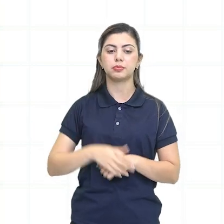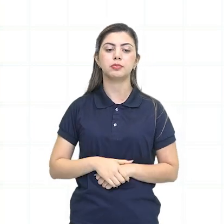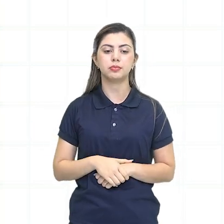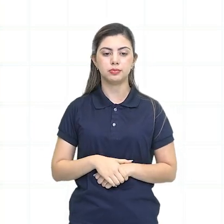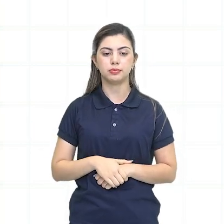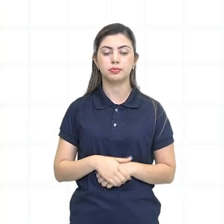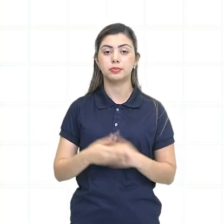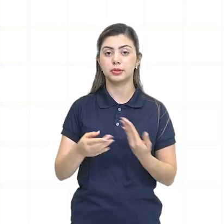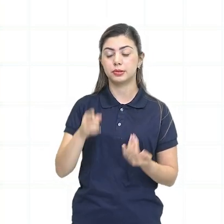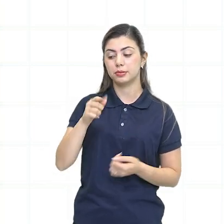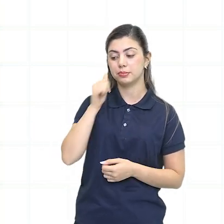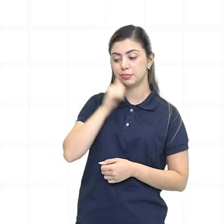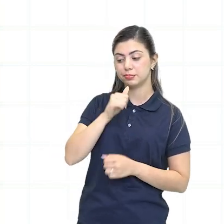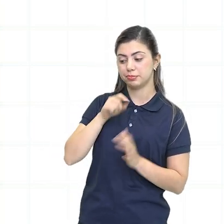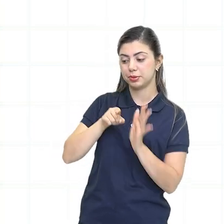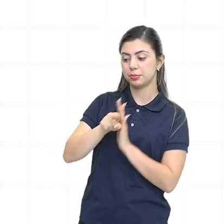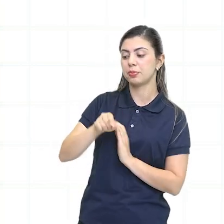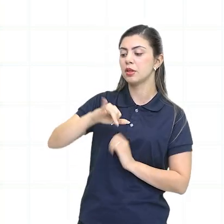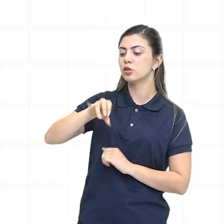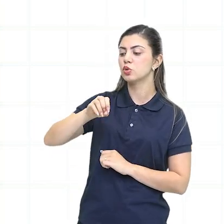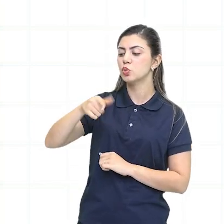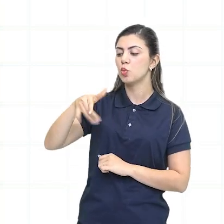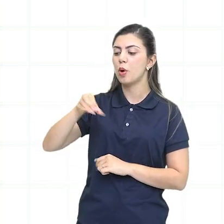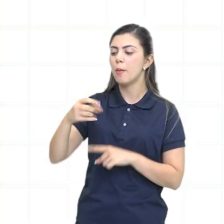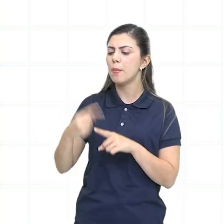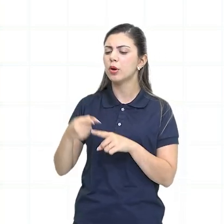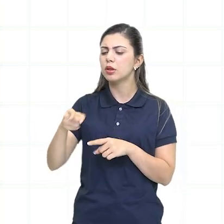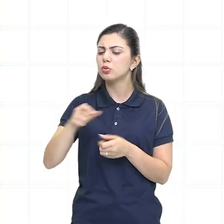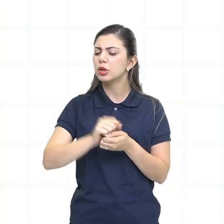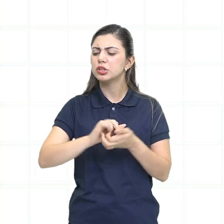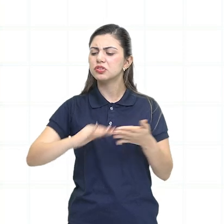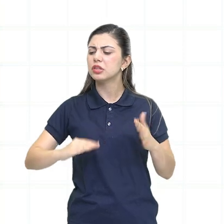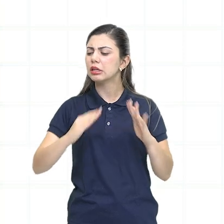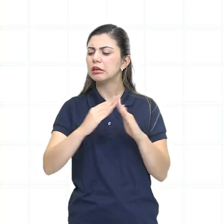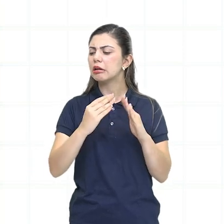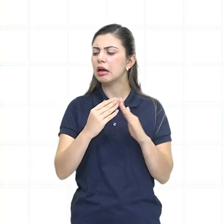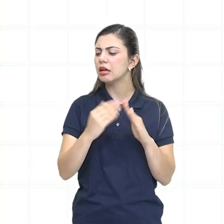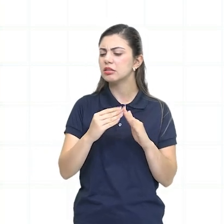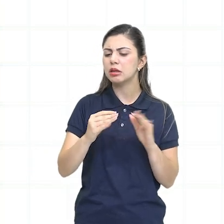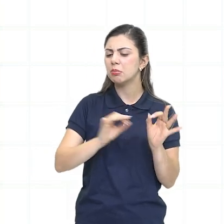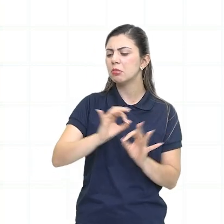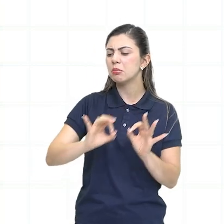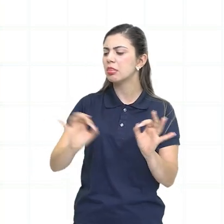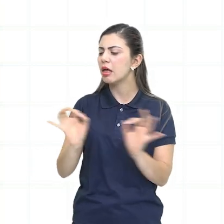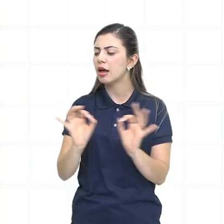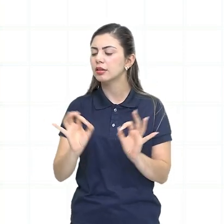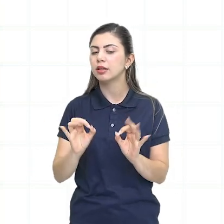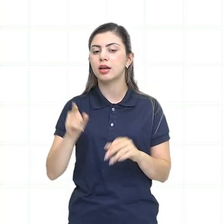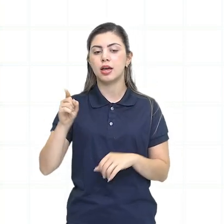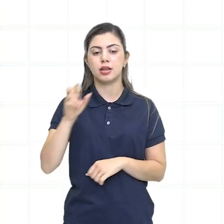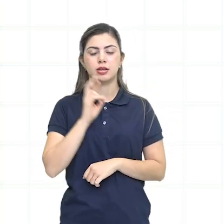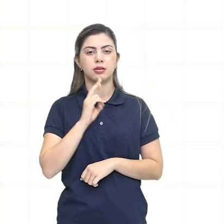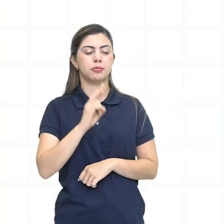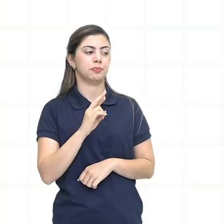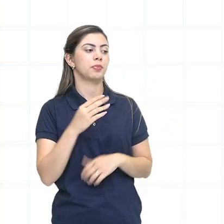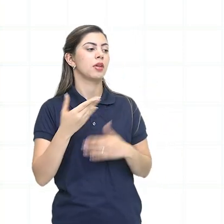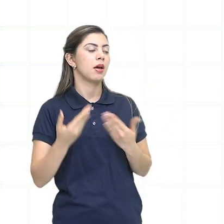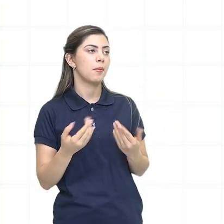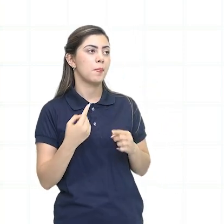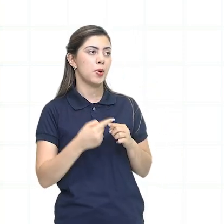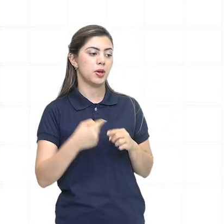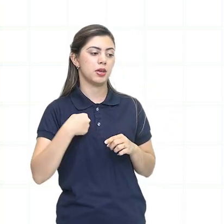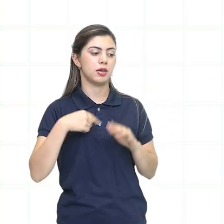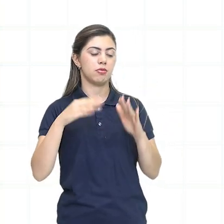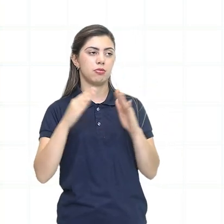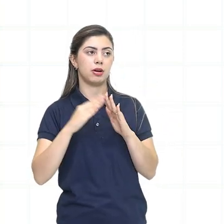pergunta, Joãozinho, por que você não fez a lição de casa? Porque eu moro em apartamento. Eu estou